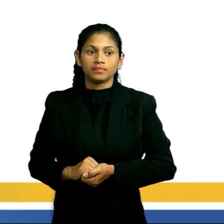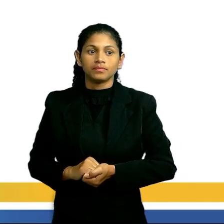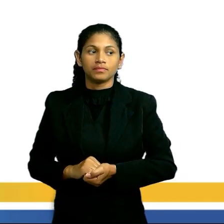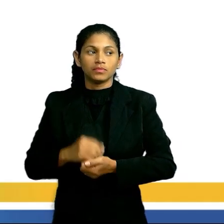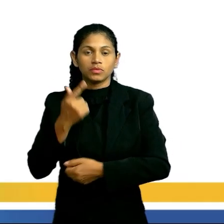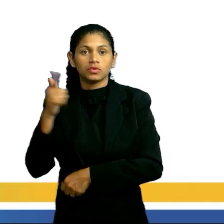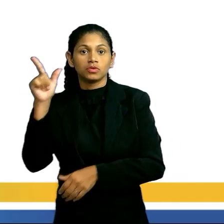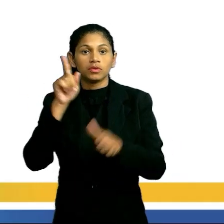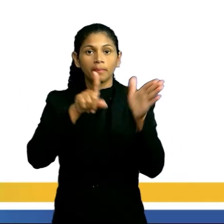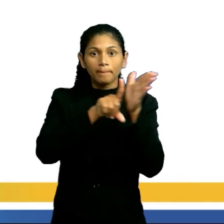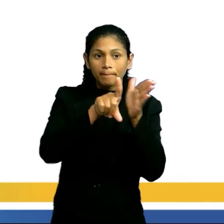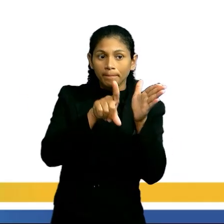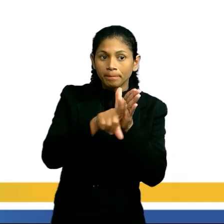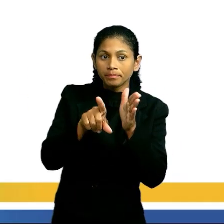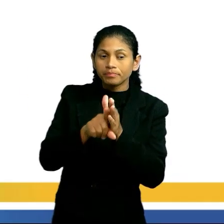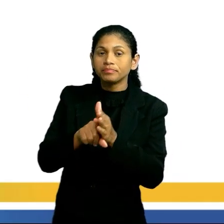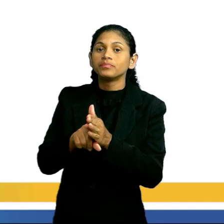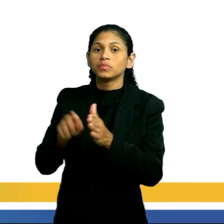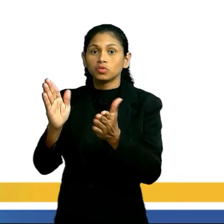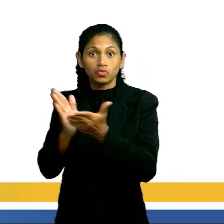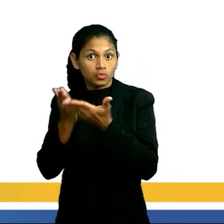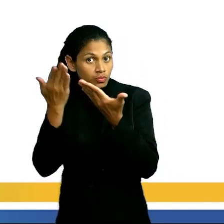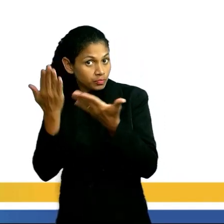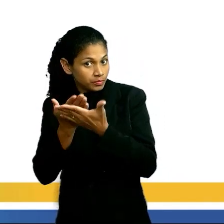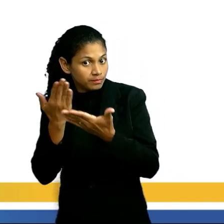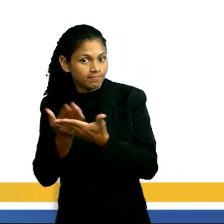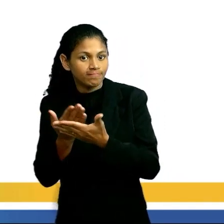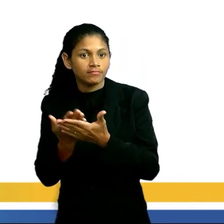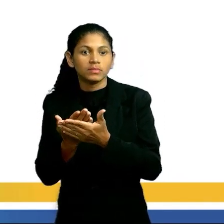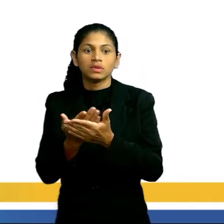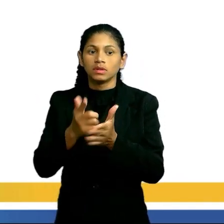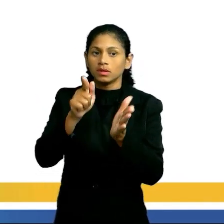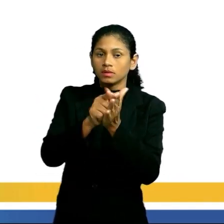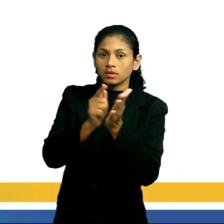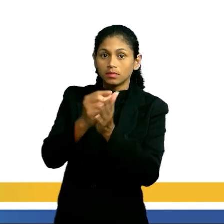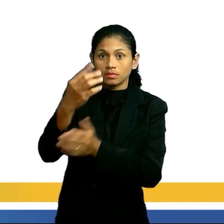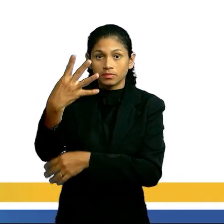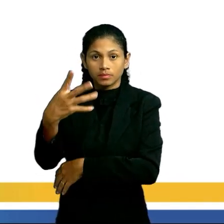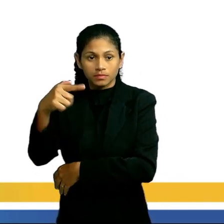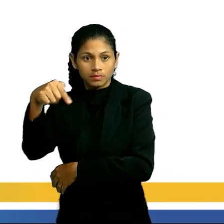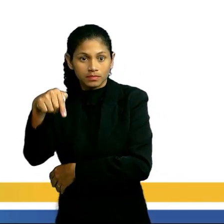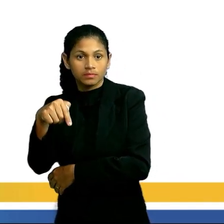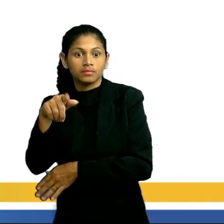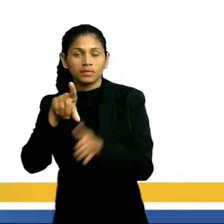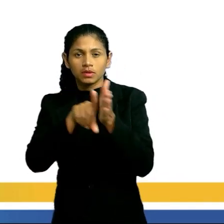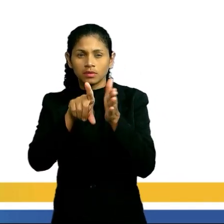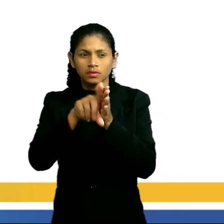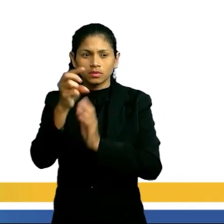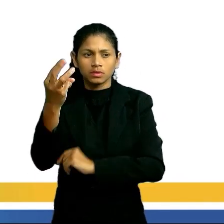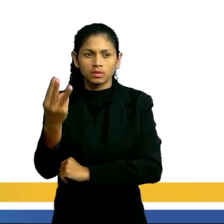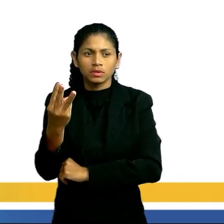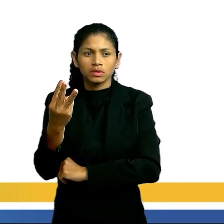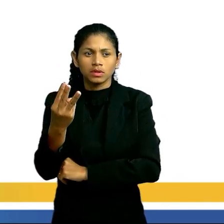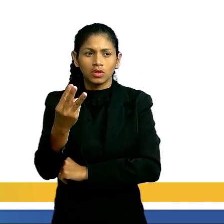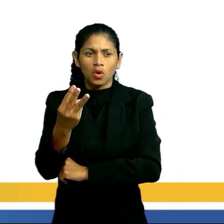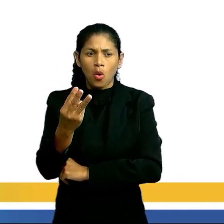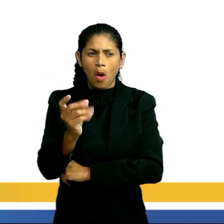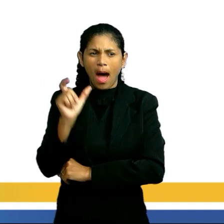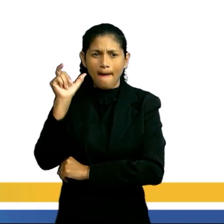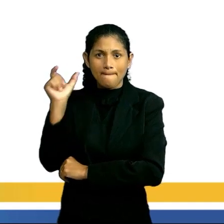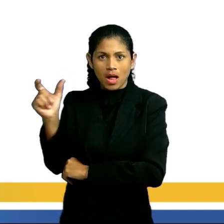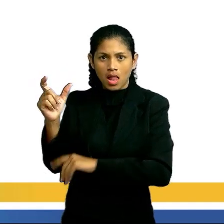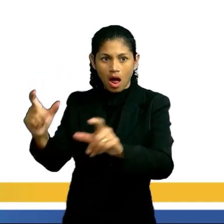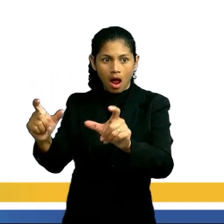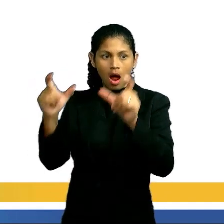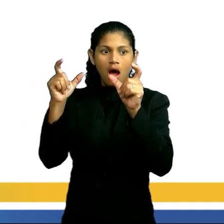Outra questão lá do livro 2, página 47, questão 3. Em Drosophila melanogaster, nunca vi isso,